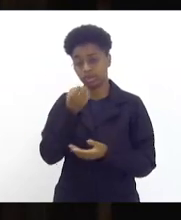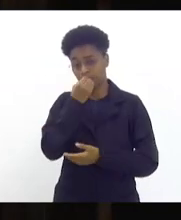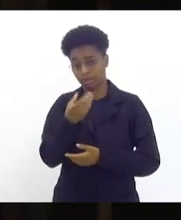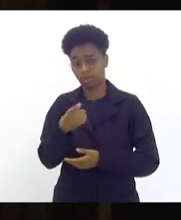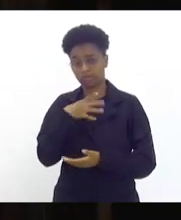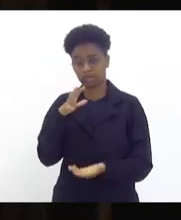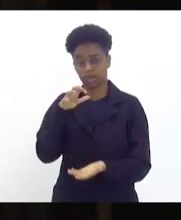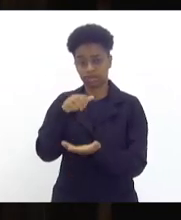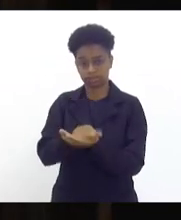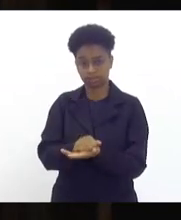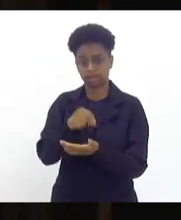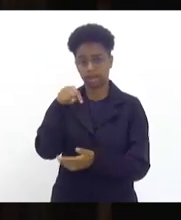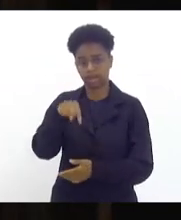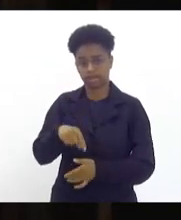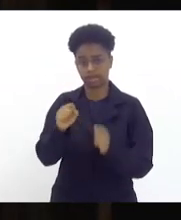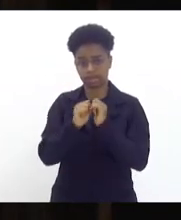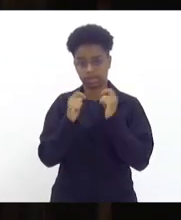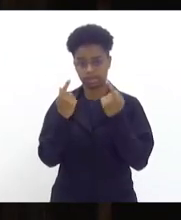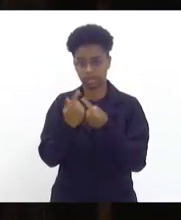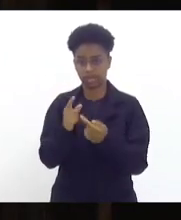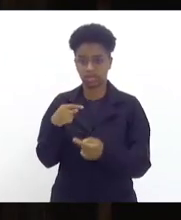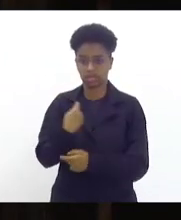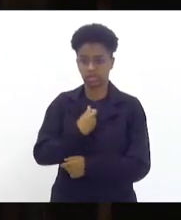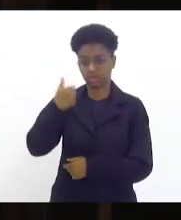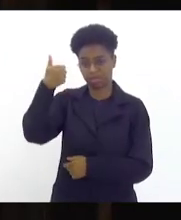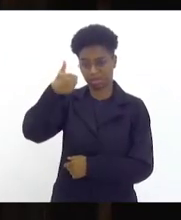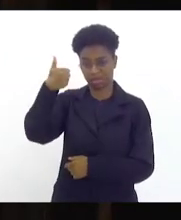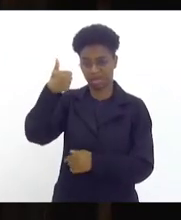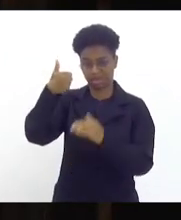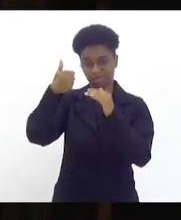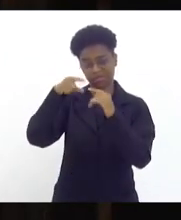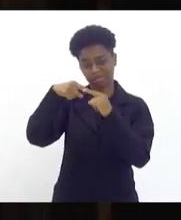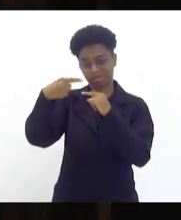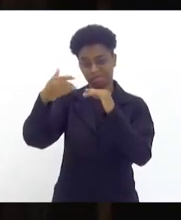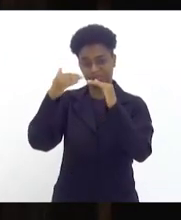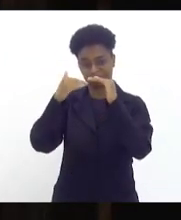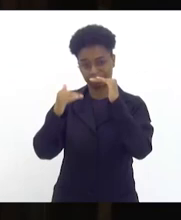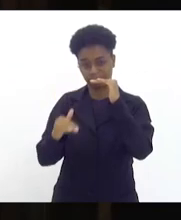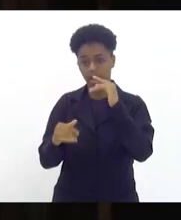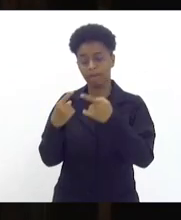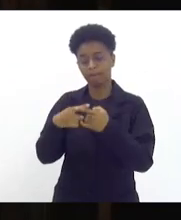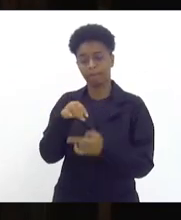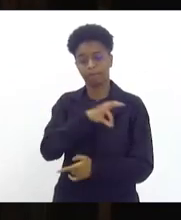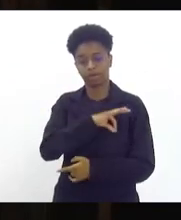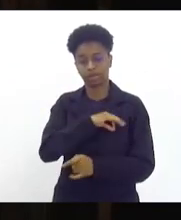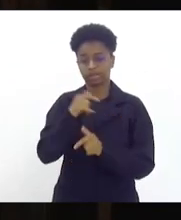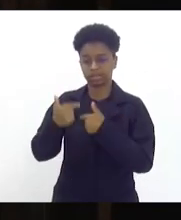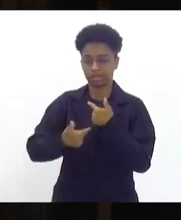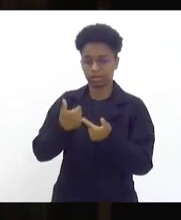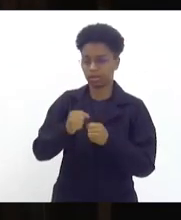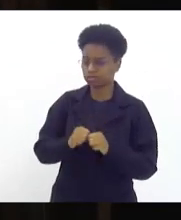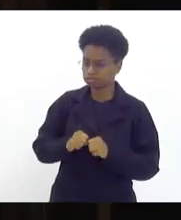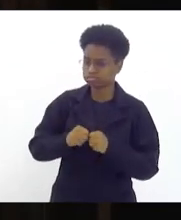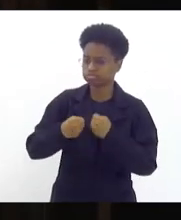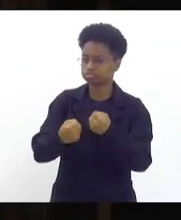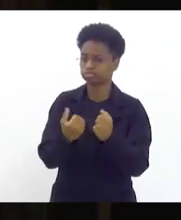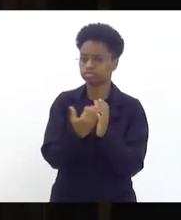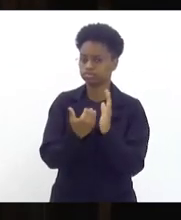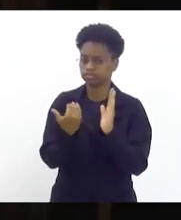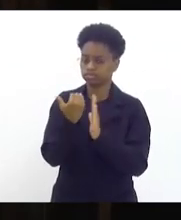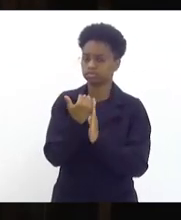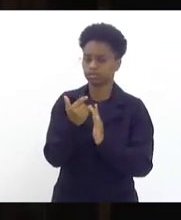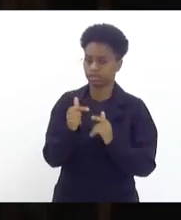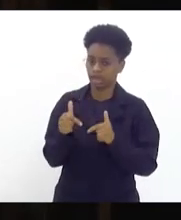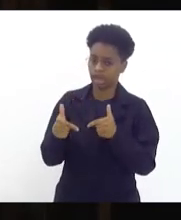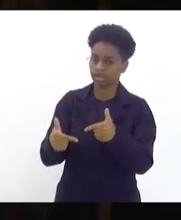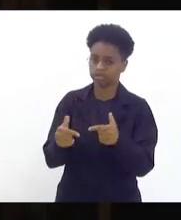nos análise da Assembleia que estamos em primeiro né porque a polícia em si toda vem trabalhando muito forte vem atuando